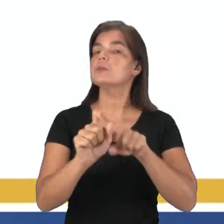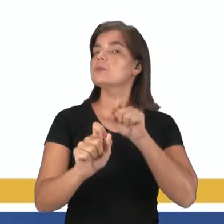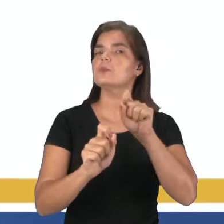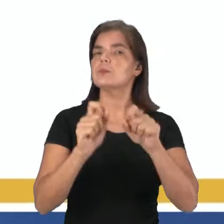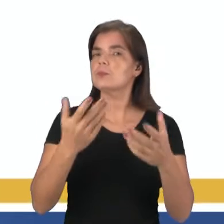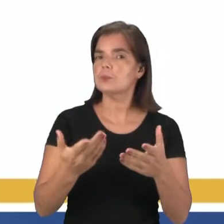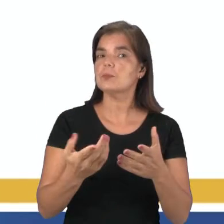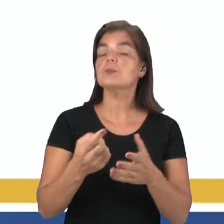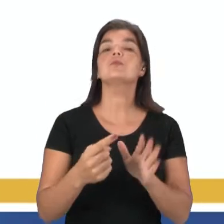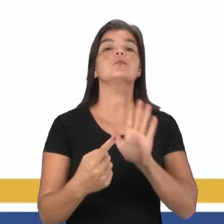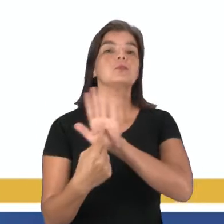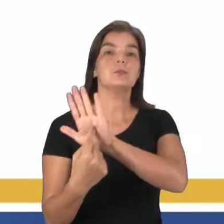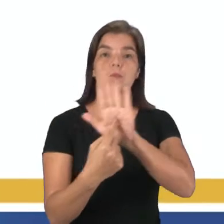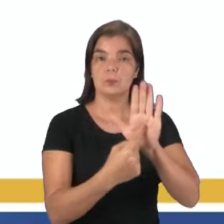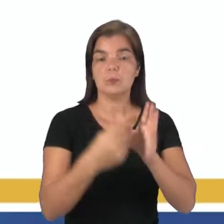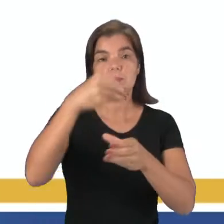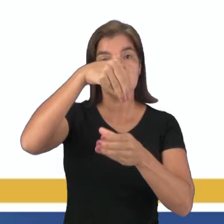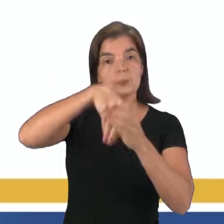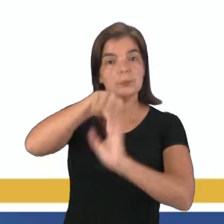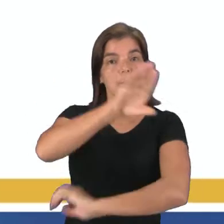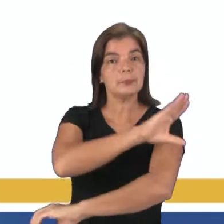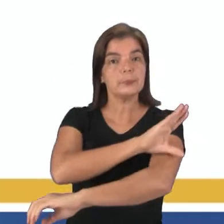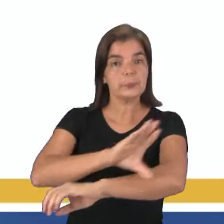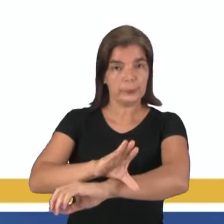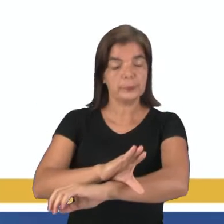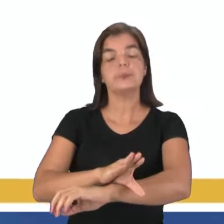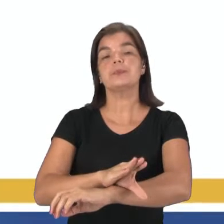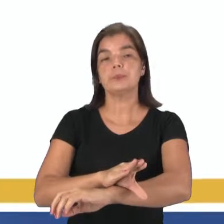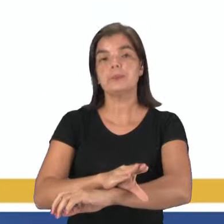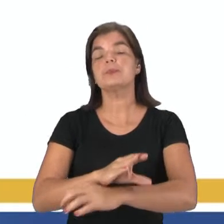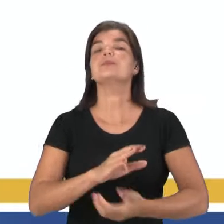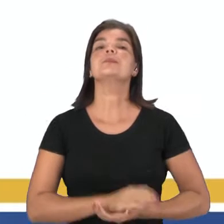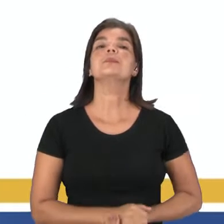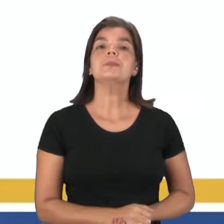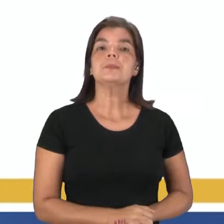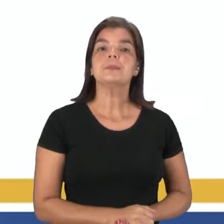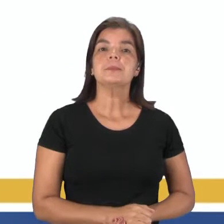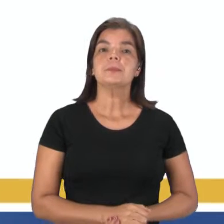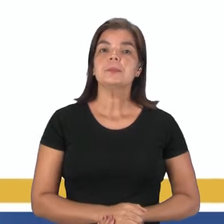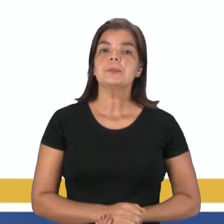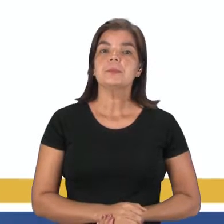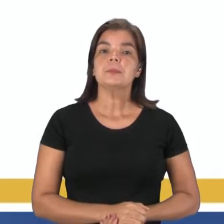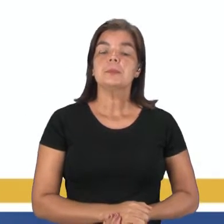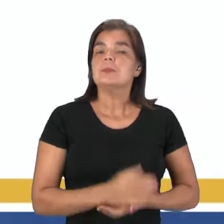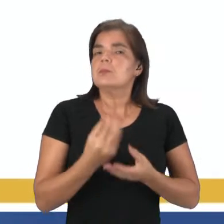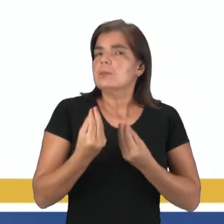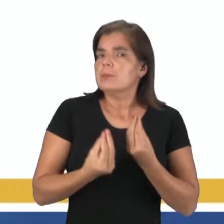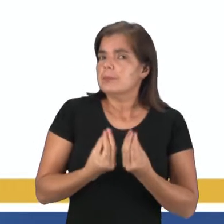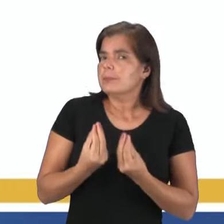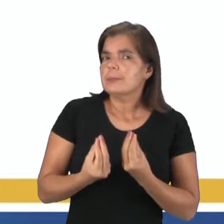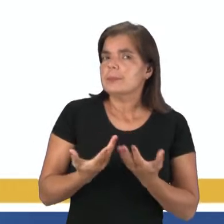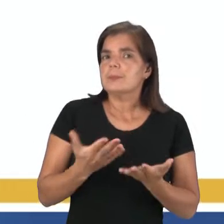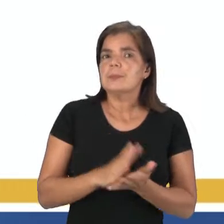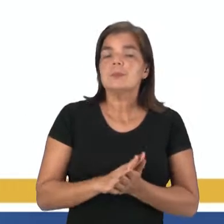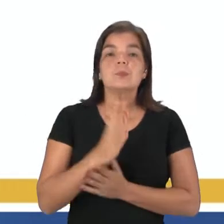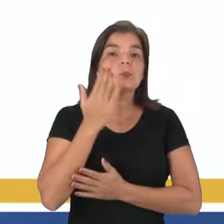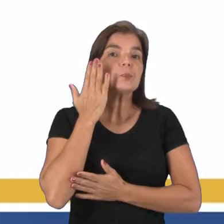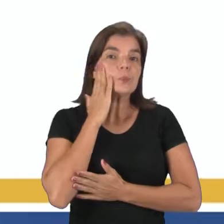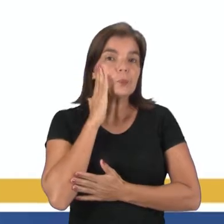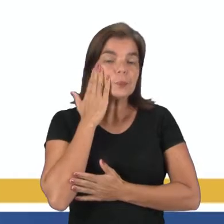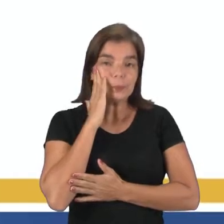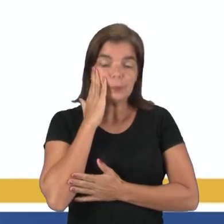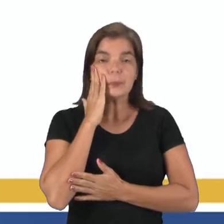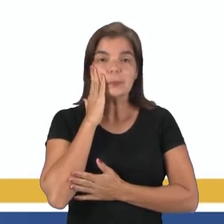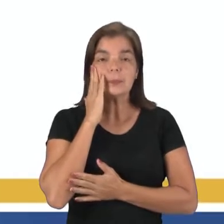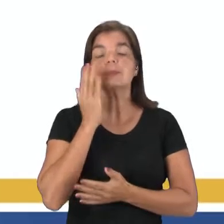também uma simbologia dentro dessa cultura para uma determinada sociedade. Mas